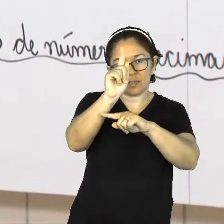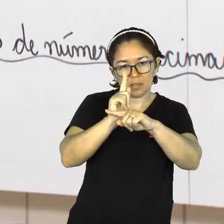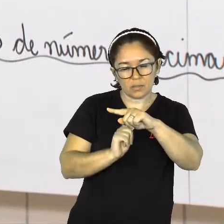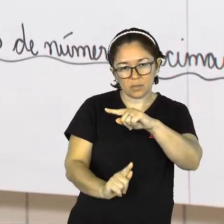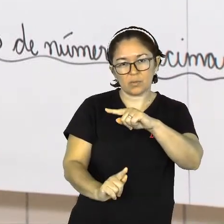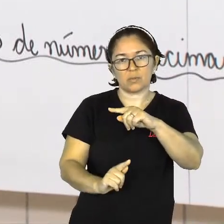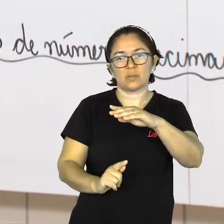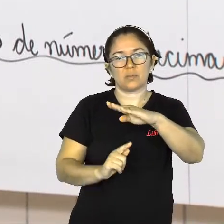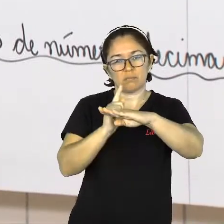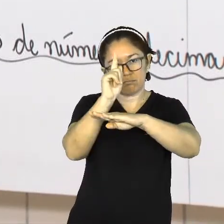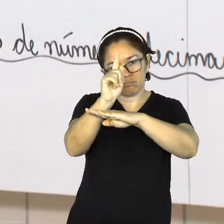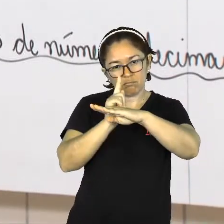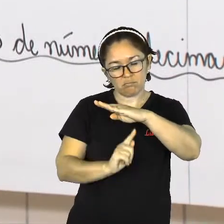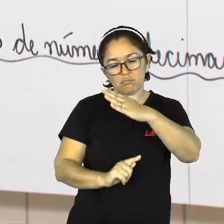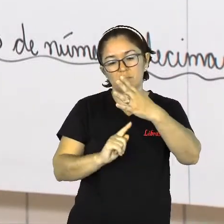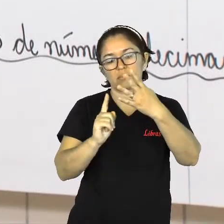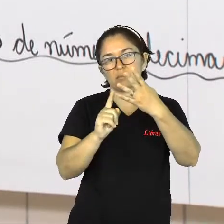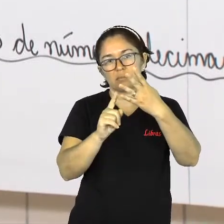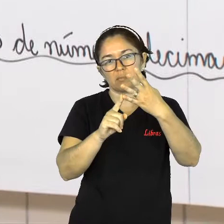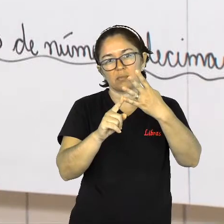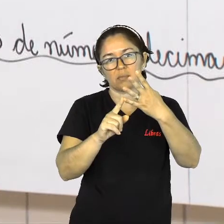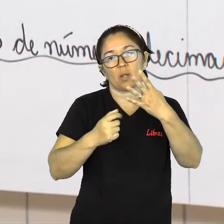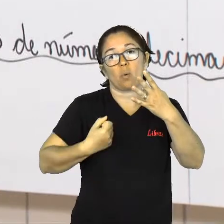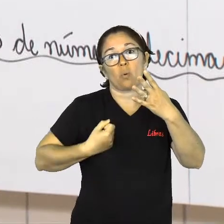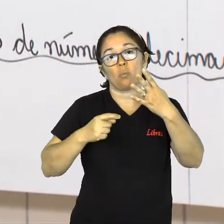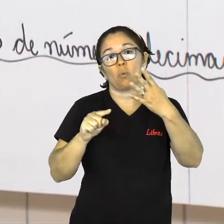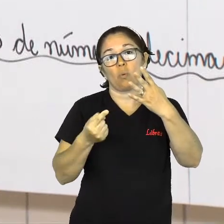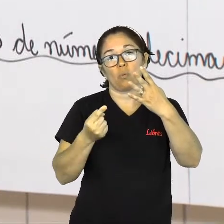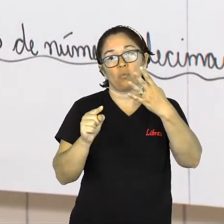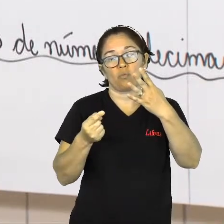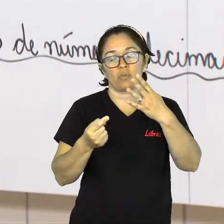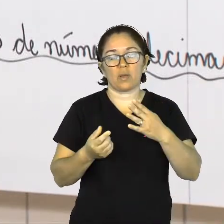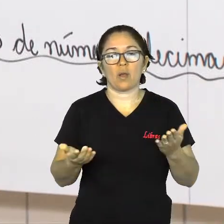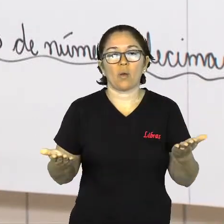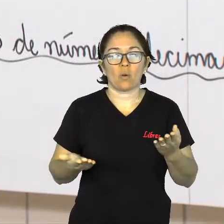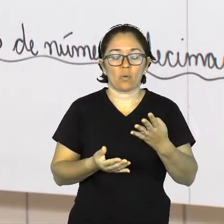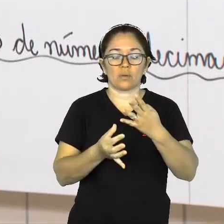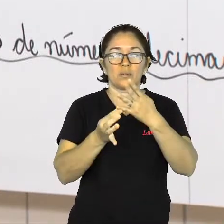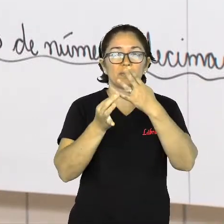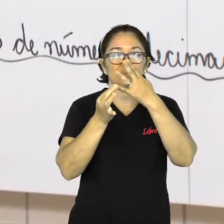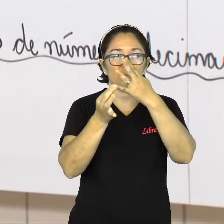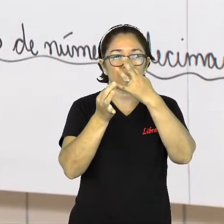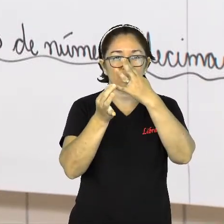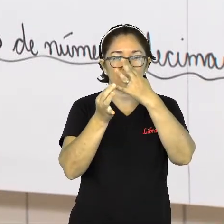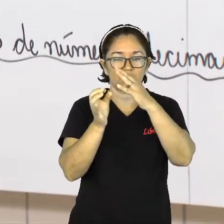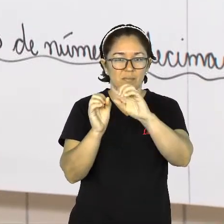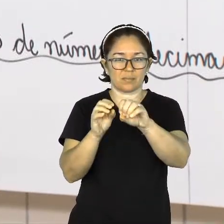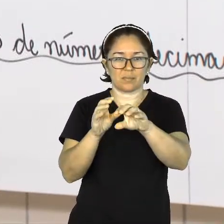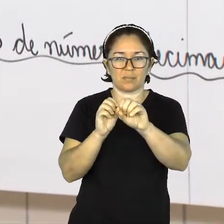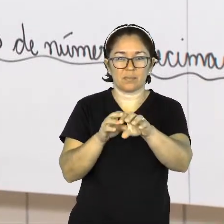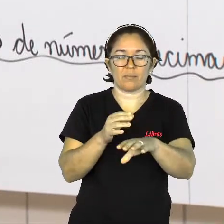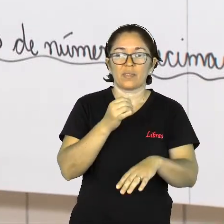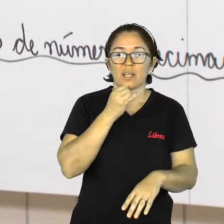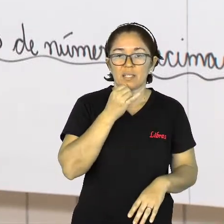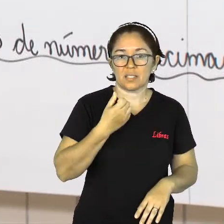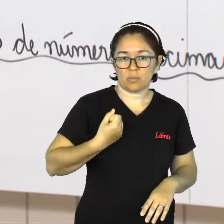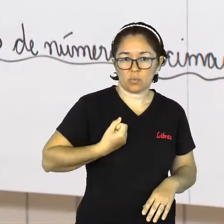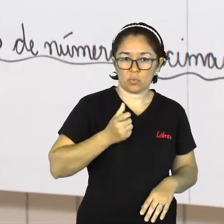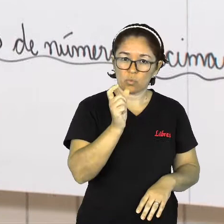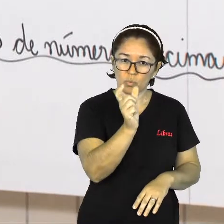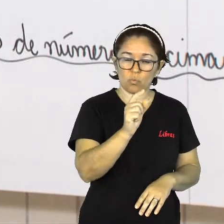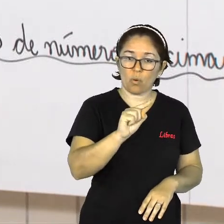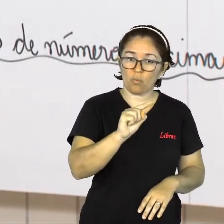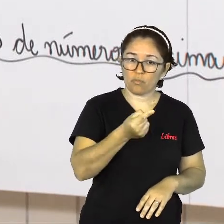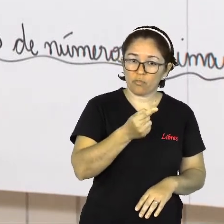aí, hoje eu vou pegar um número com vírgula e quero ensinar como que eu passo para fração. Então, eu tenho um